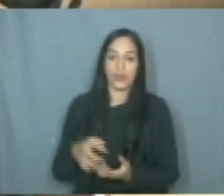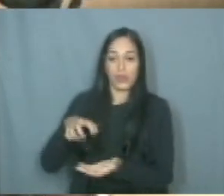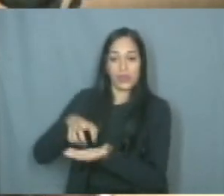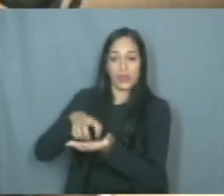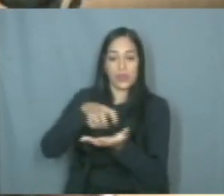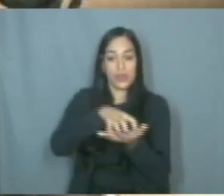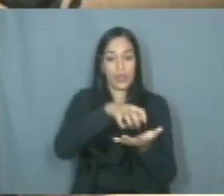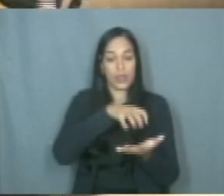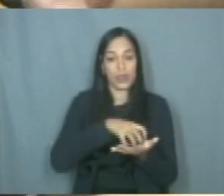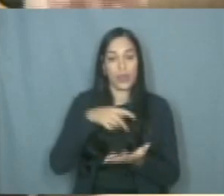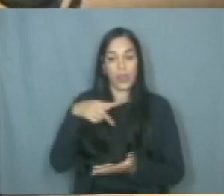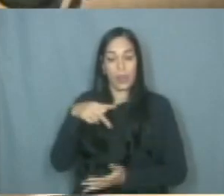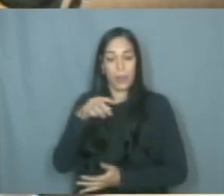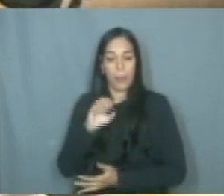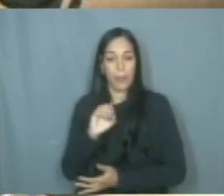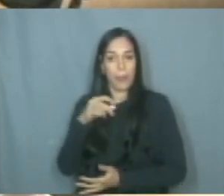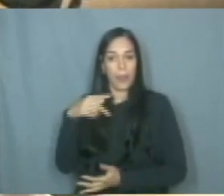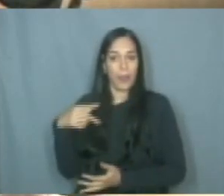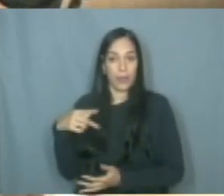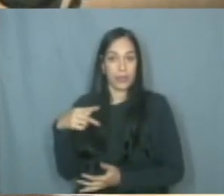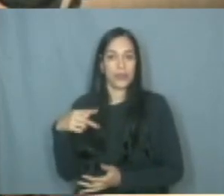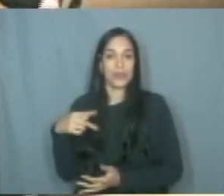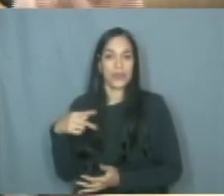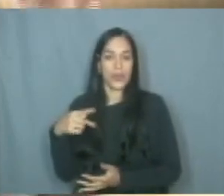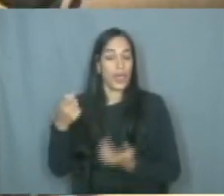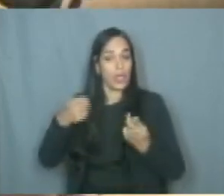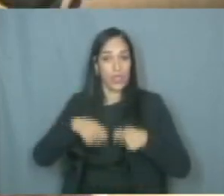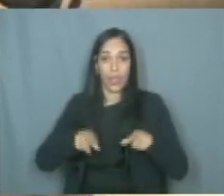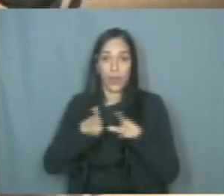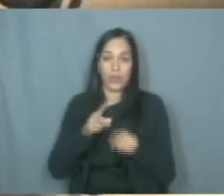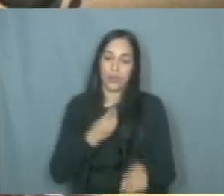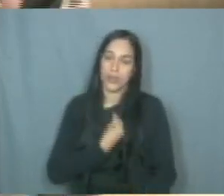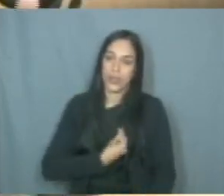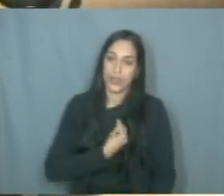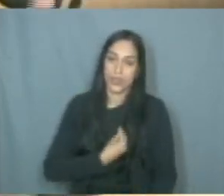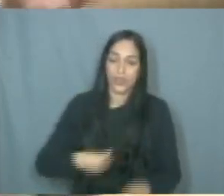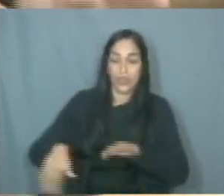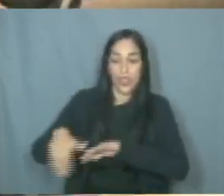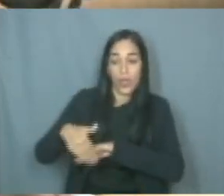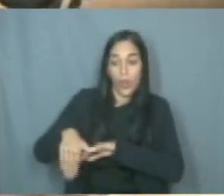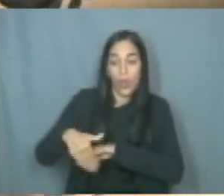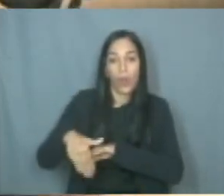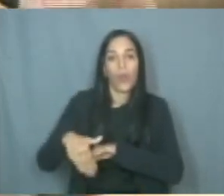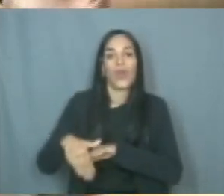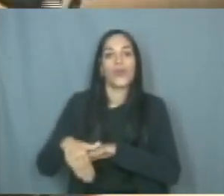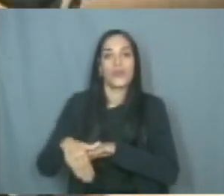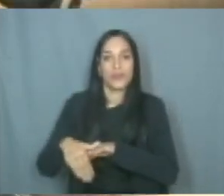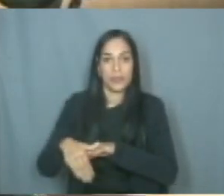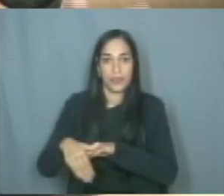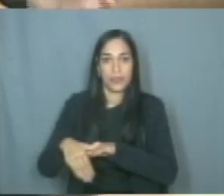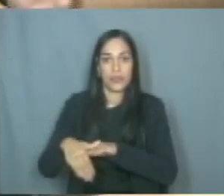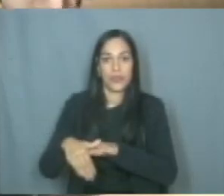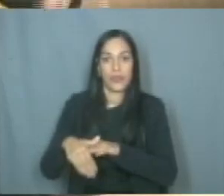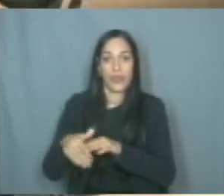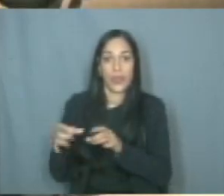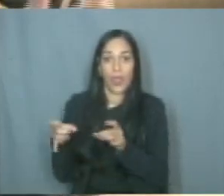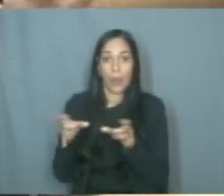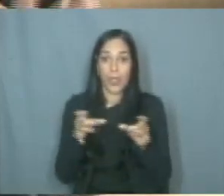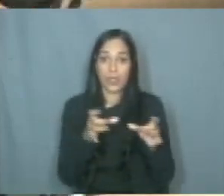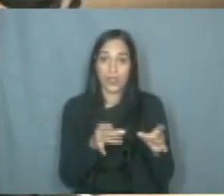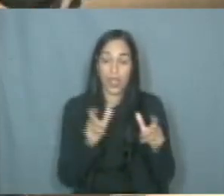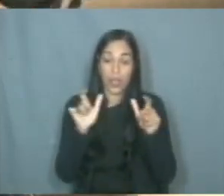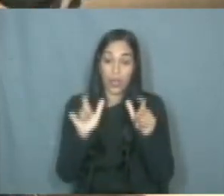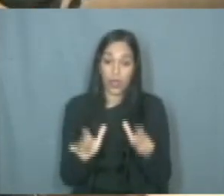pop, que não deveriam existir em ruas residenciais, e sim em ruas comerciais, próximos a locais